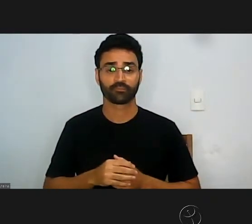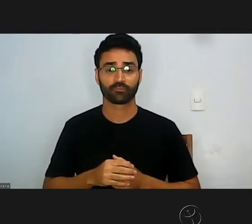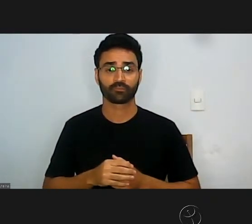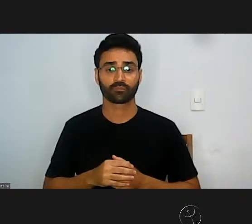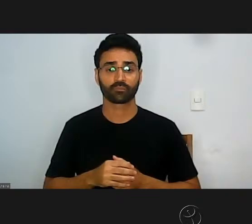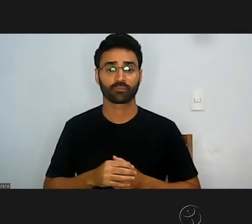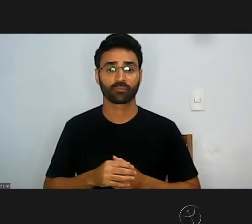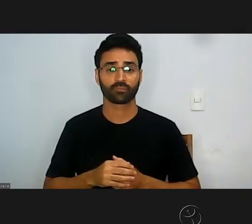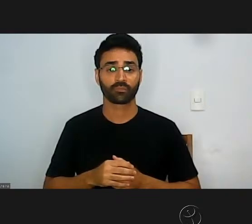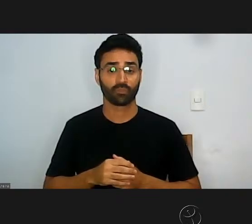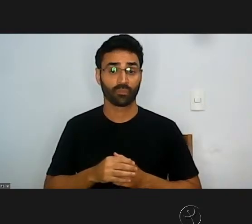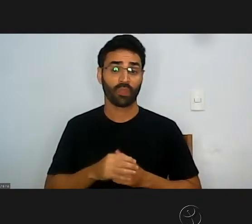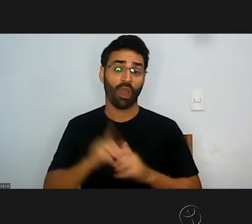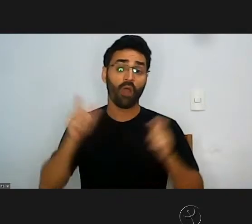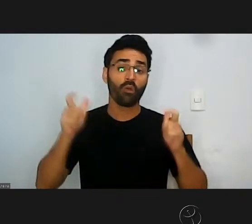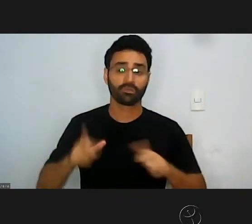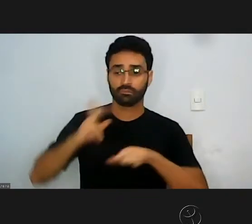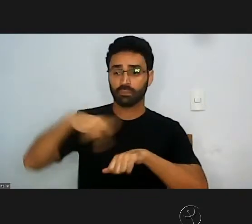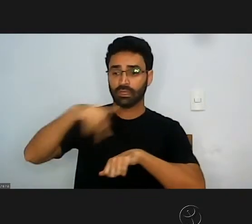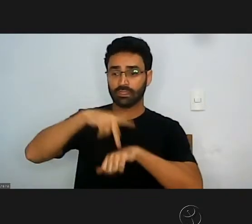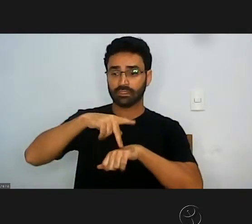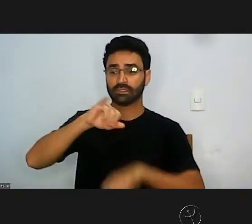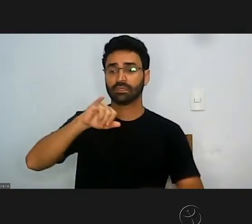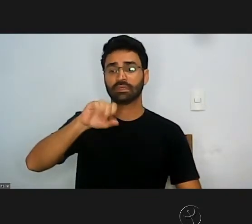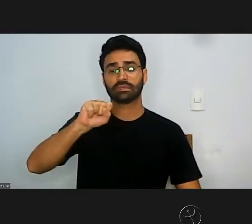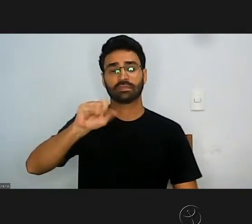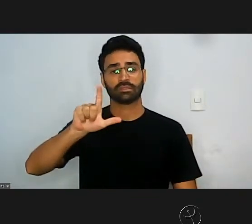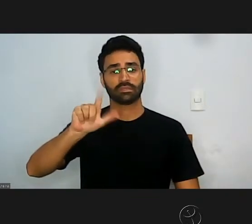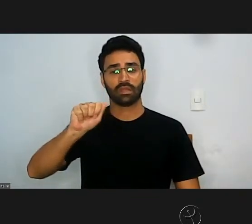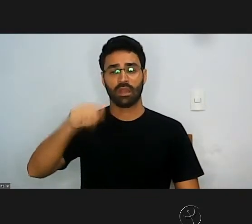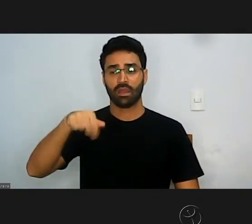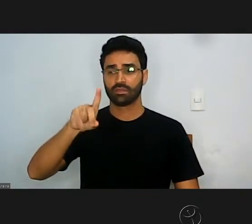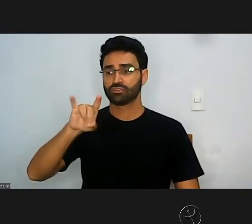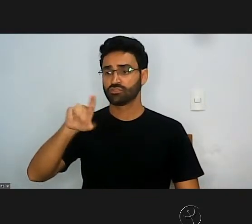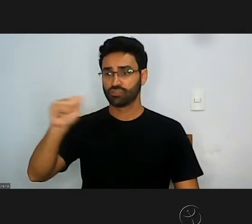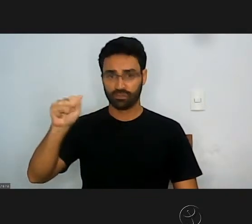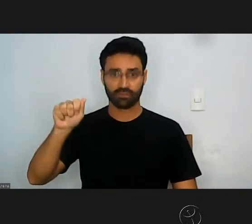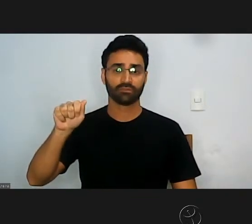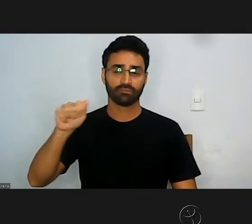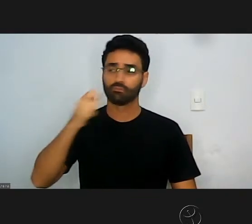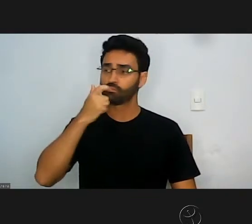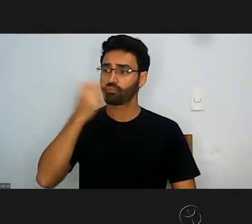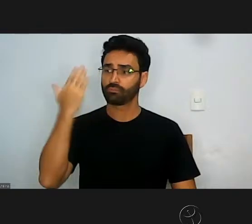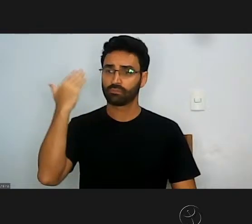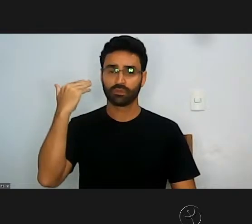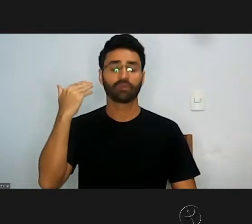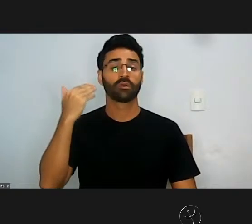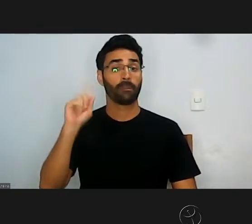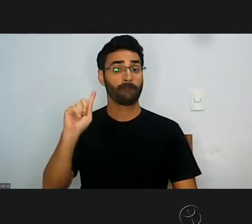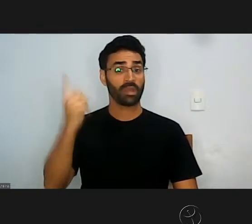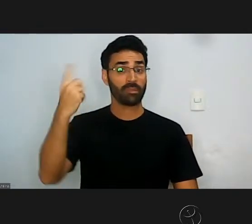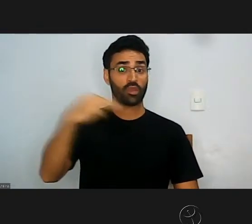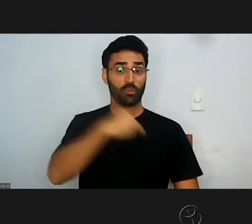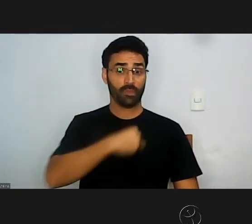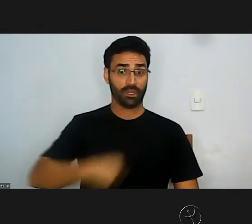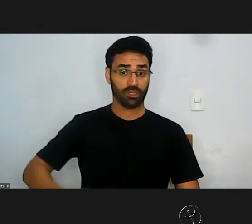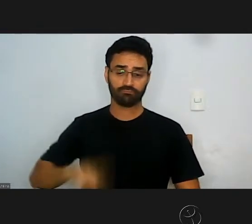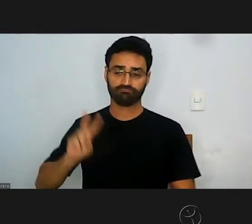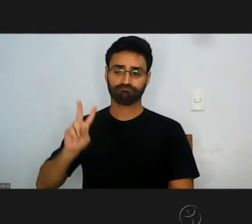apareceu na Islândia no último final de semana, onde o primeiro-ministro postou a primeira